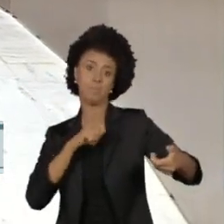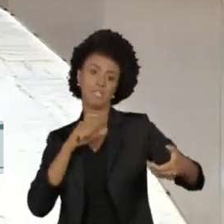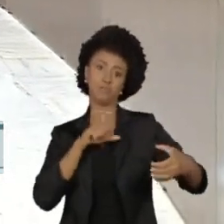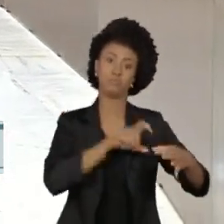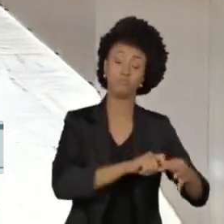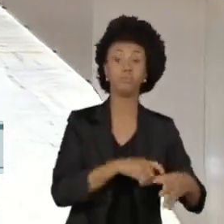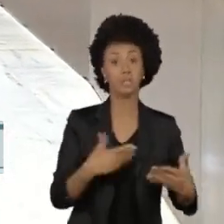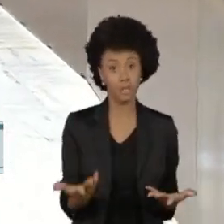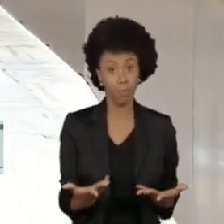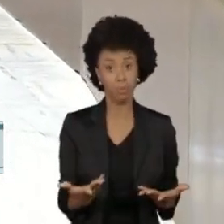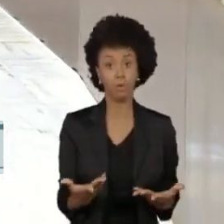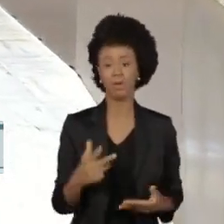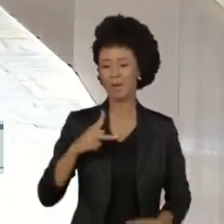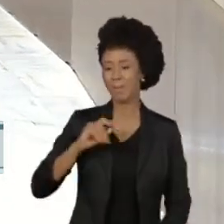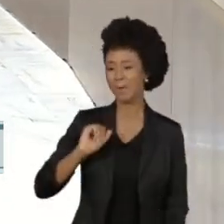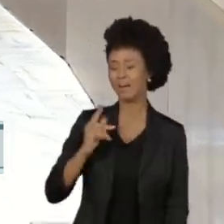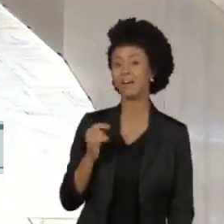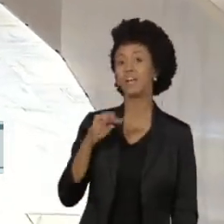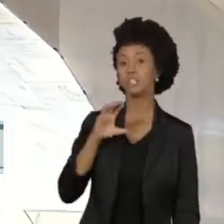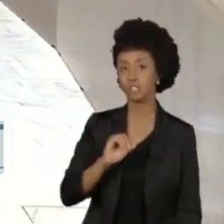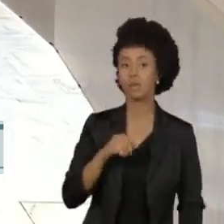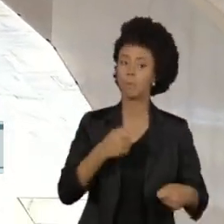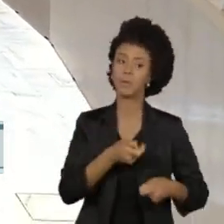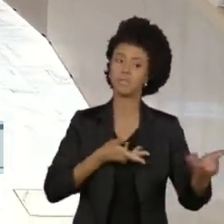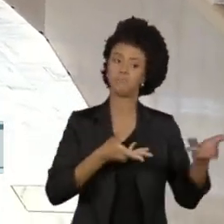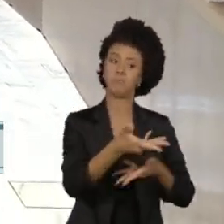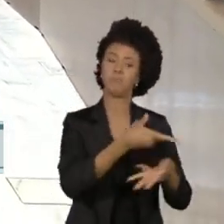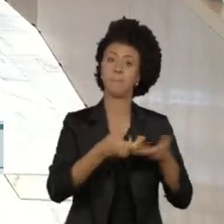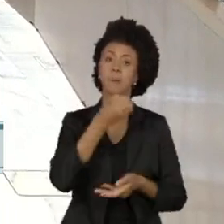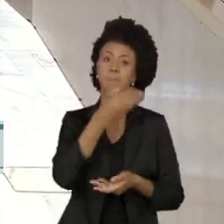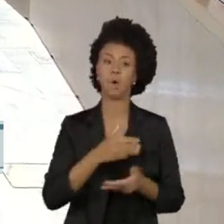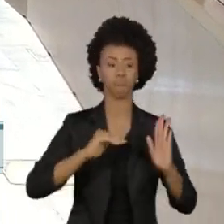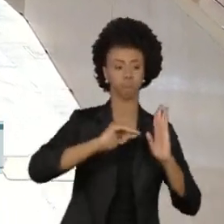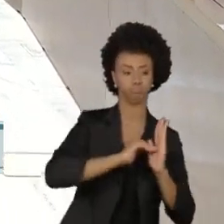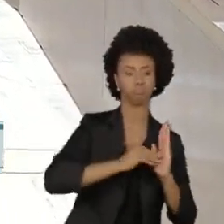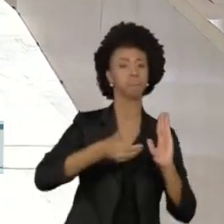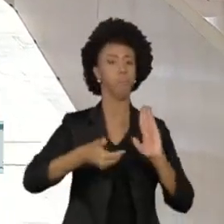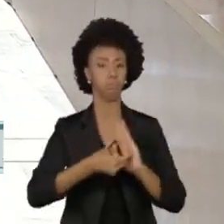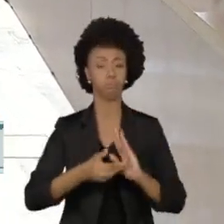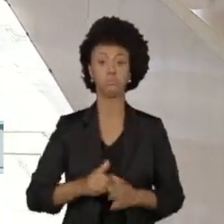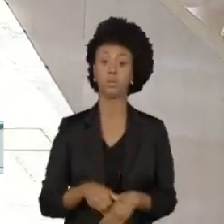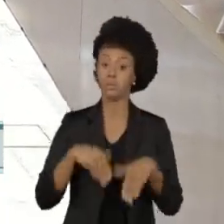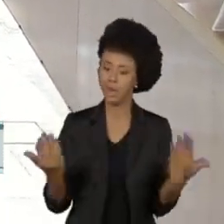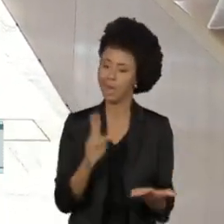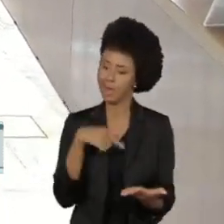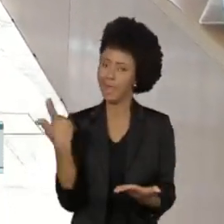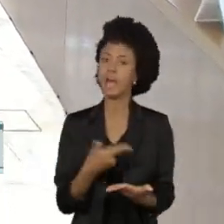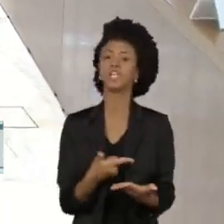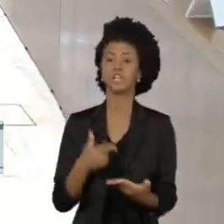que precisa sabe de um bom relacionamento com o cenário e assim nós vamos governar esses quatro anos